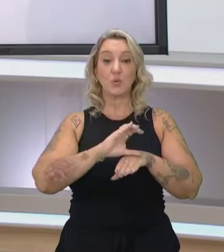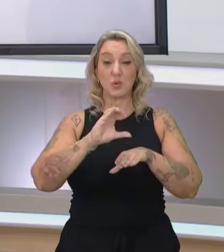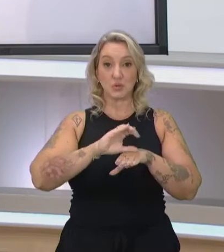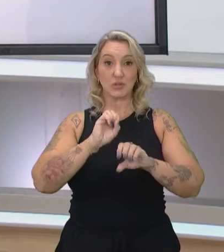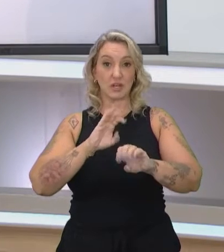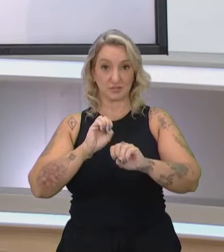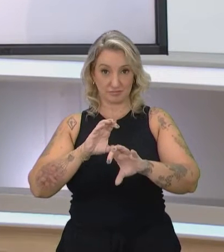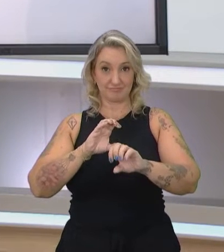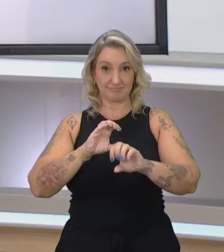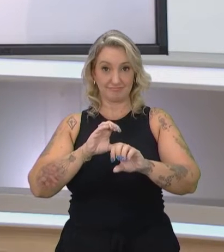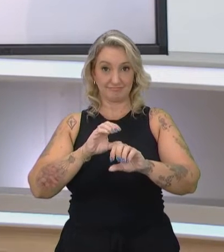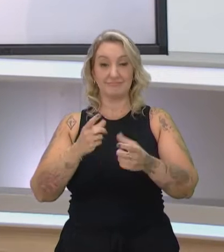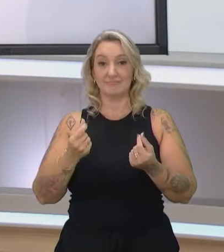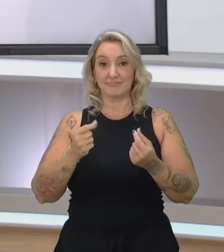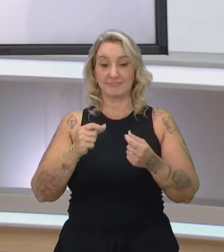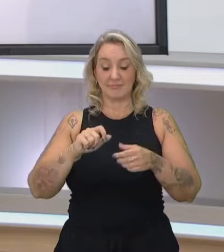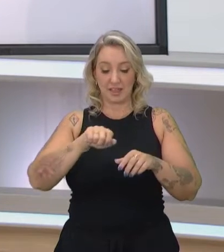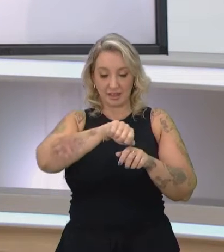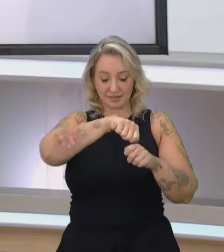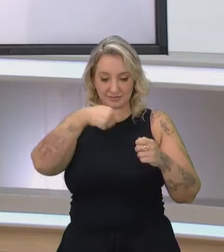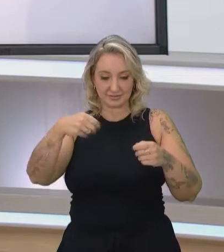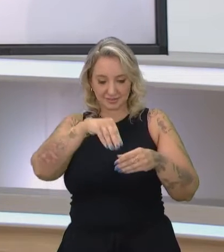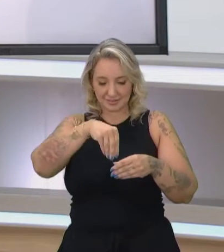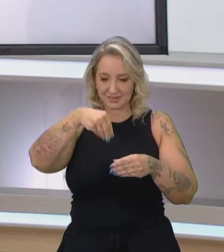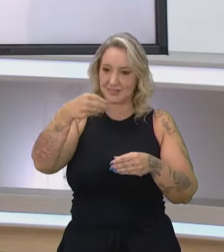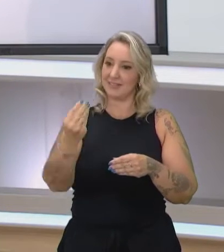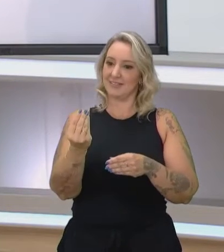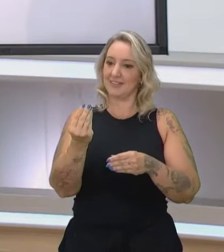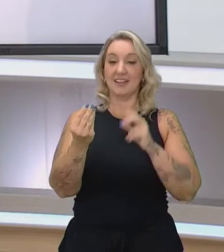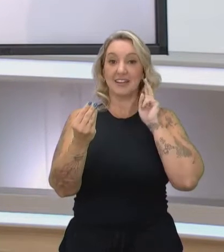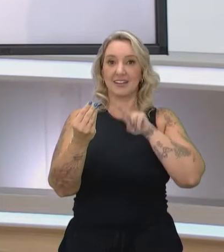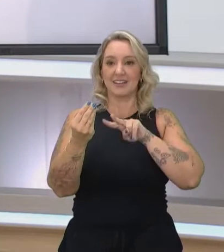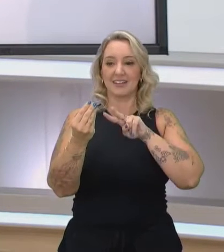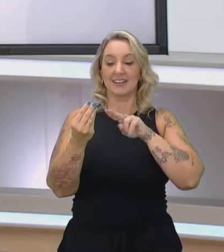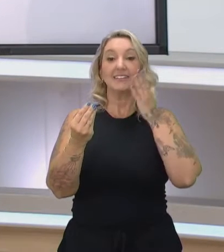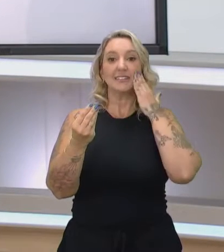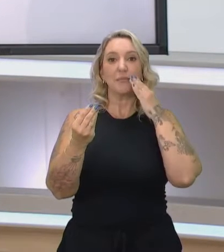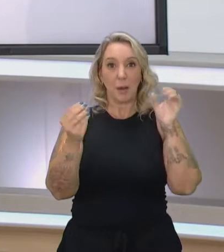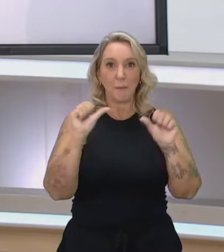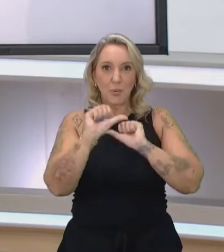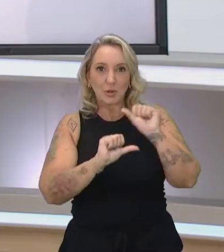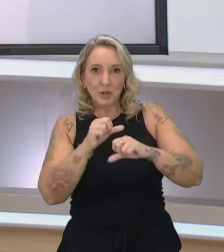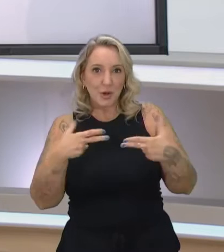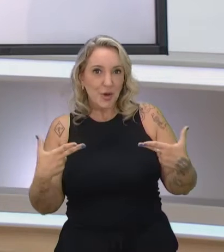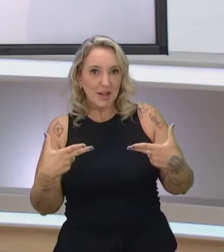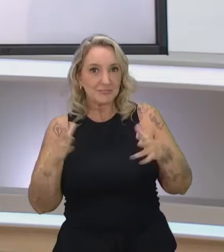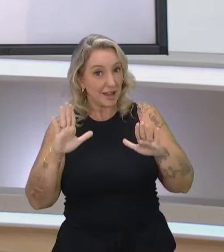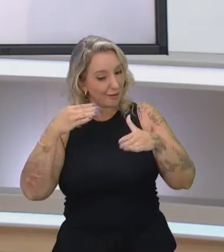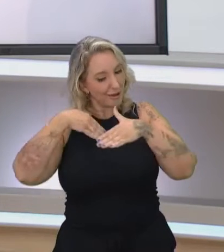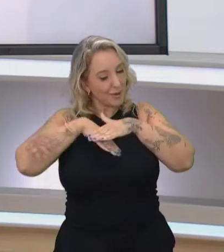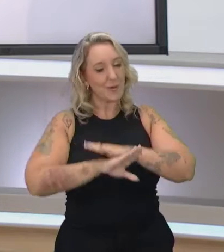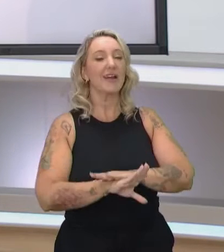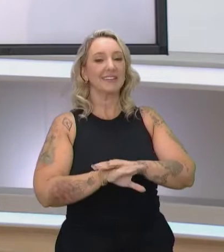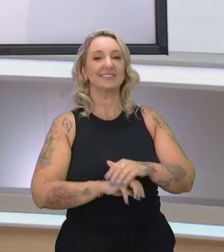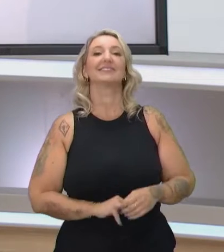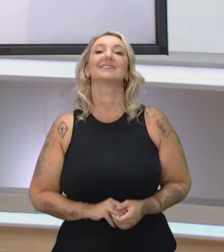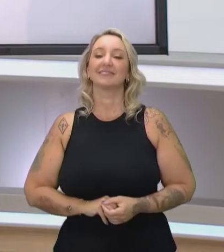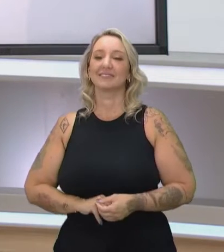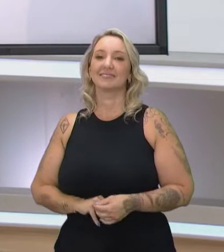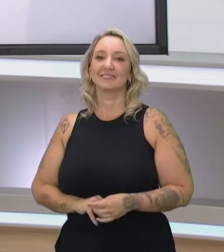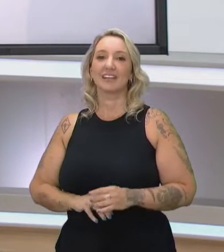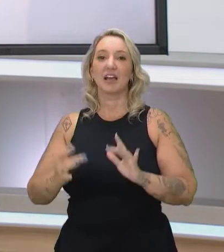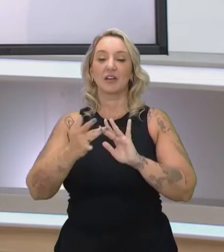vamos abrir ela para ver se mudou alguma coisa. Mas por enquanto, vamos lacrar e guardar, tá bom? Aí tem a